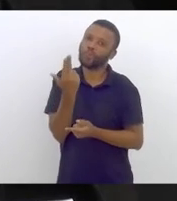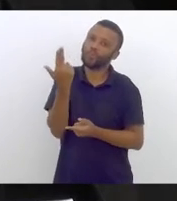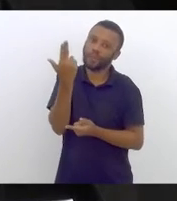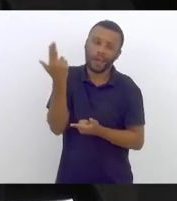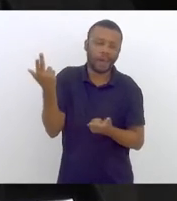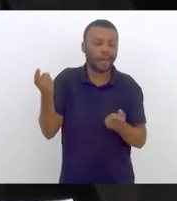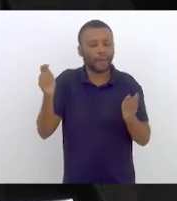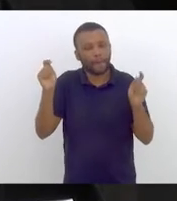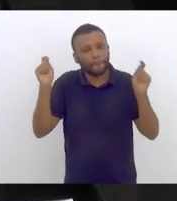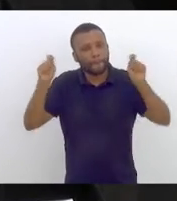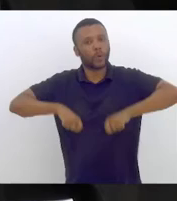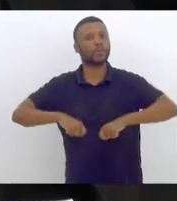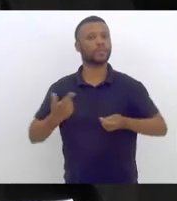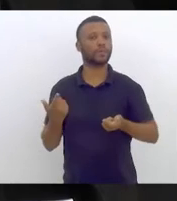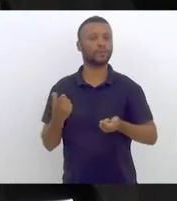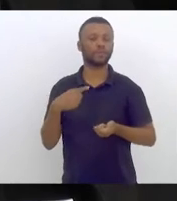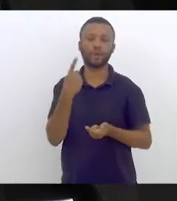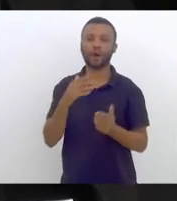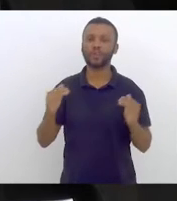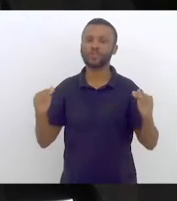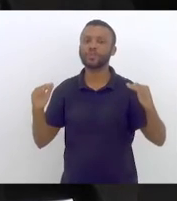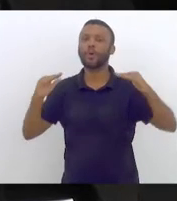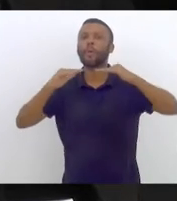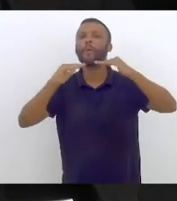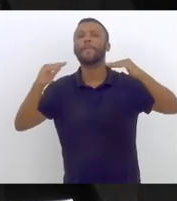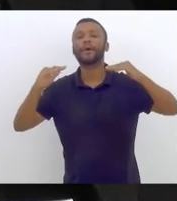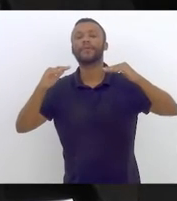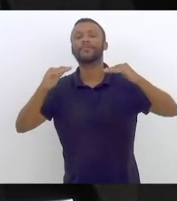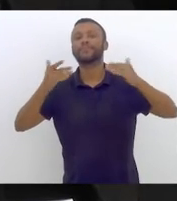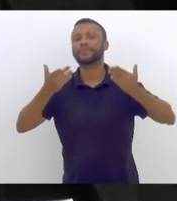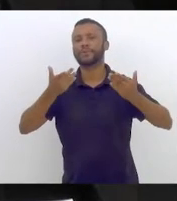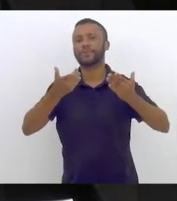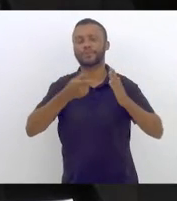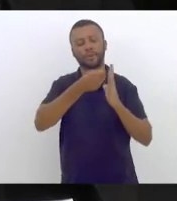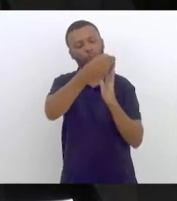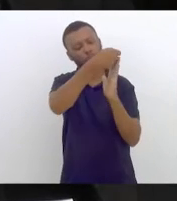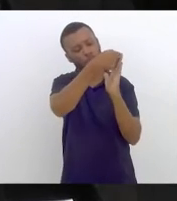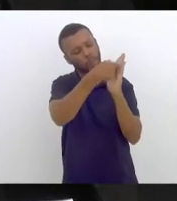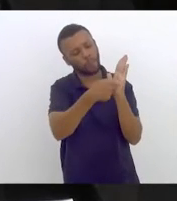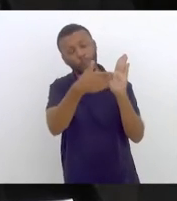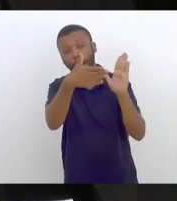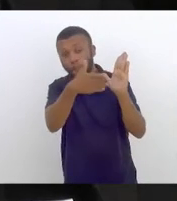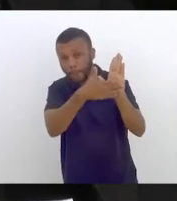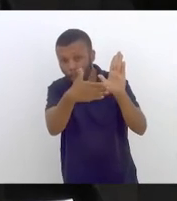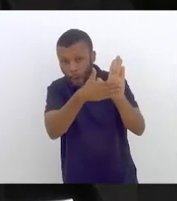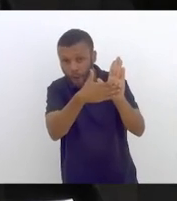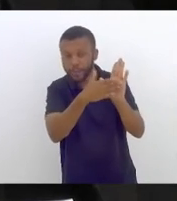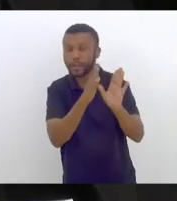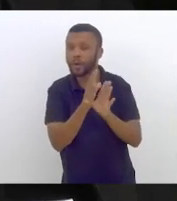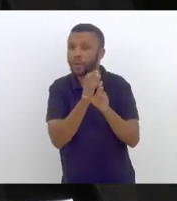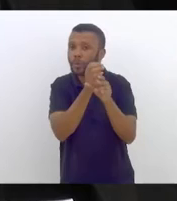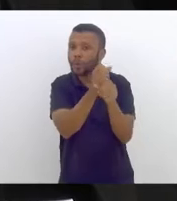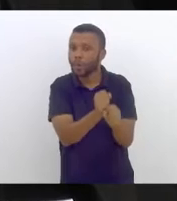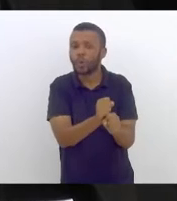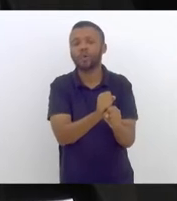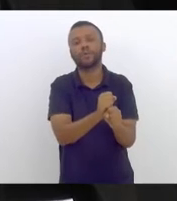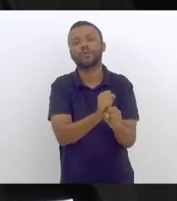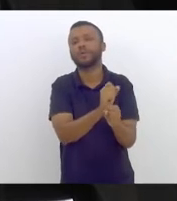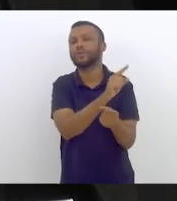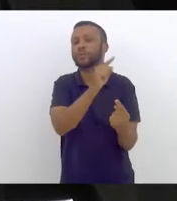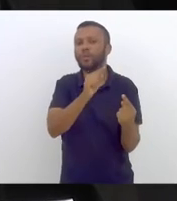seja possível compatibilizar uma peça orçamentária, uma proposta orçamentária que